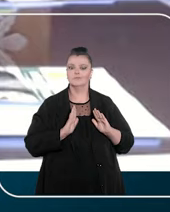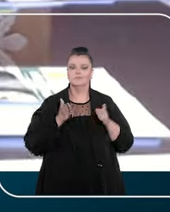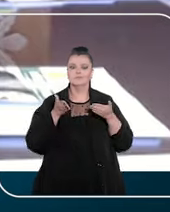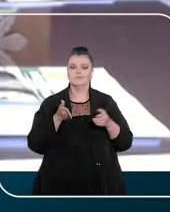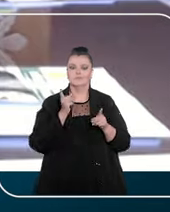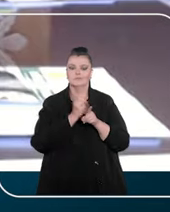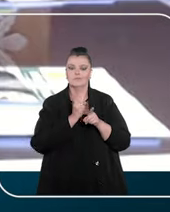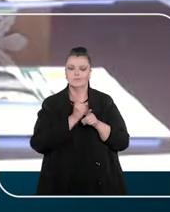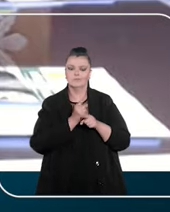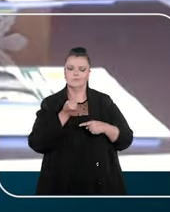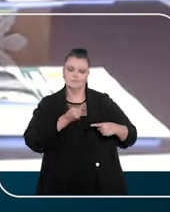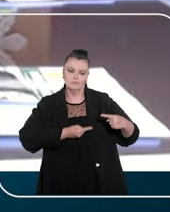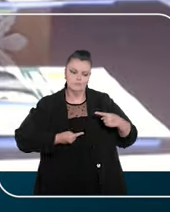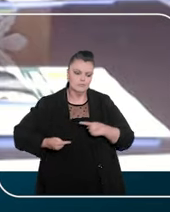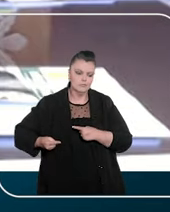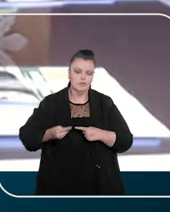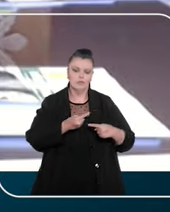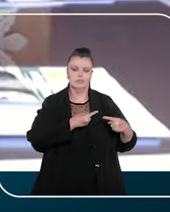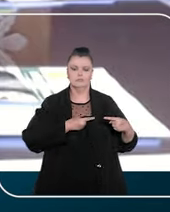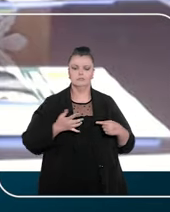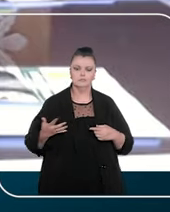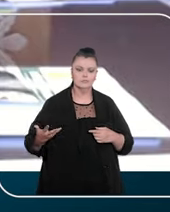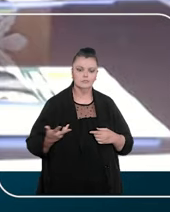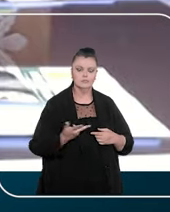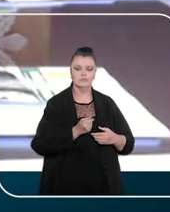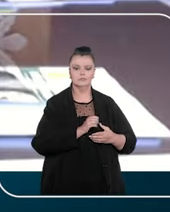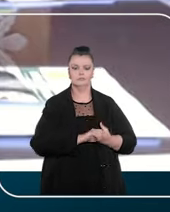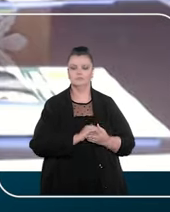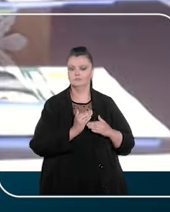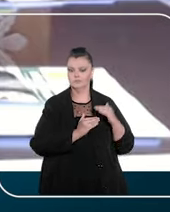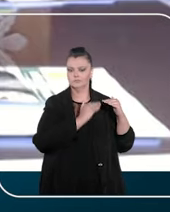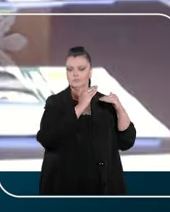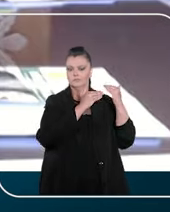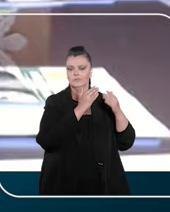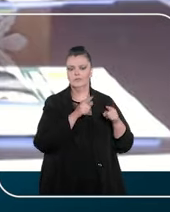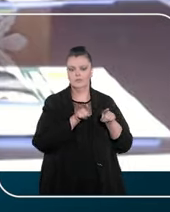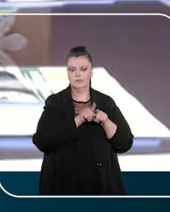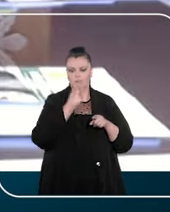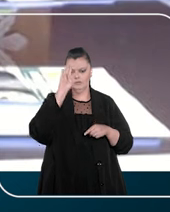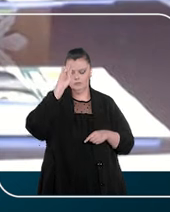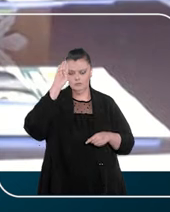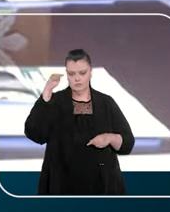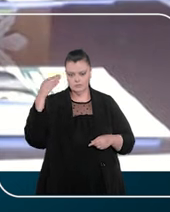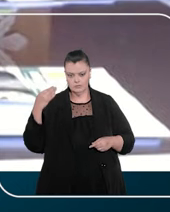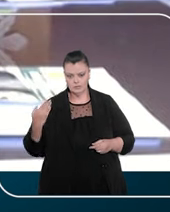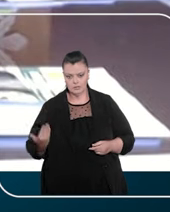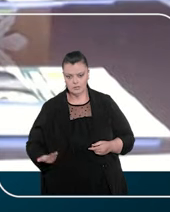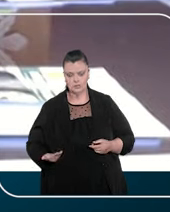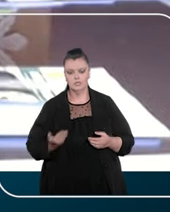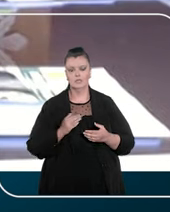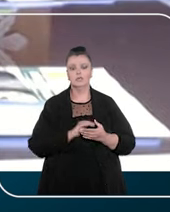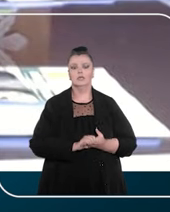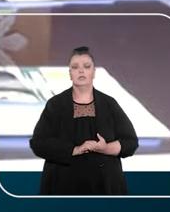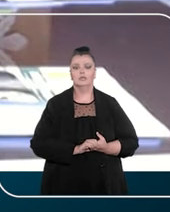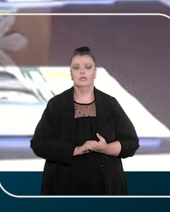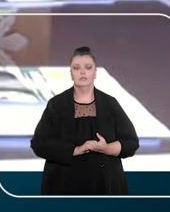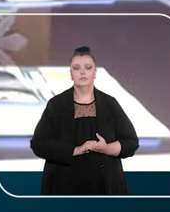desse encontro, desse debate tão, tão frutificante, e render as minhas homenagens, né, aos